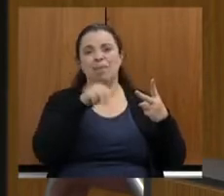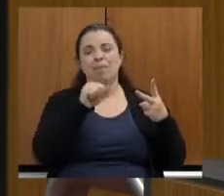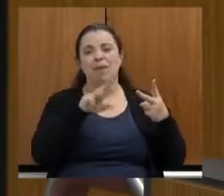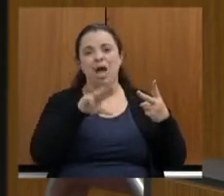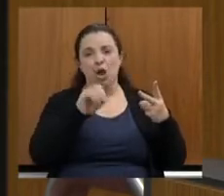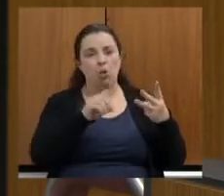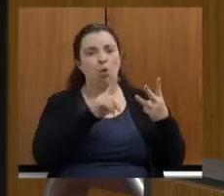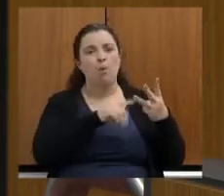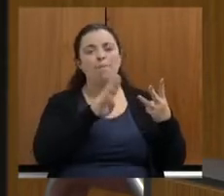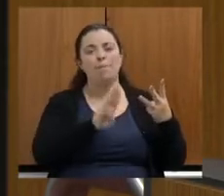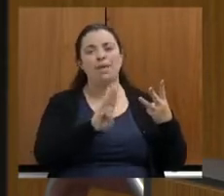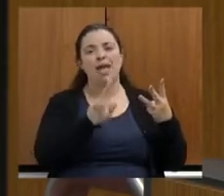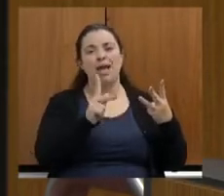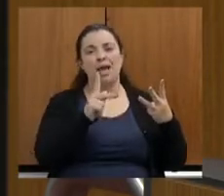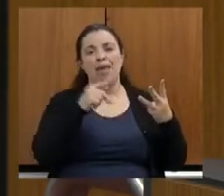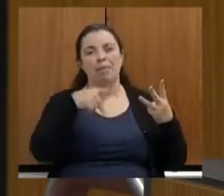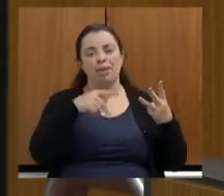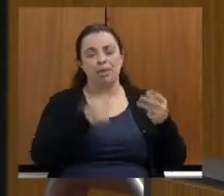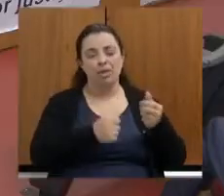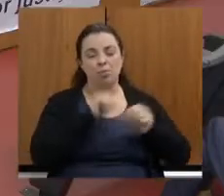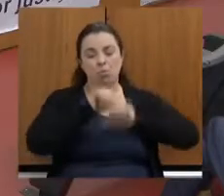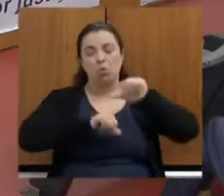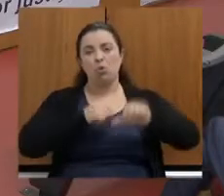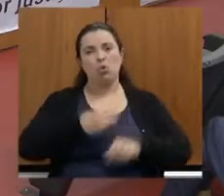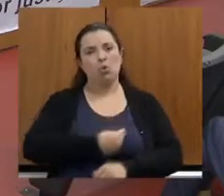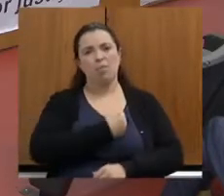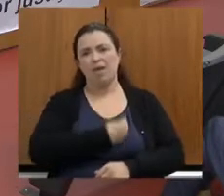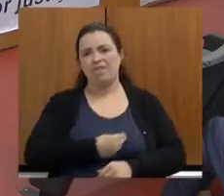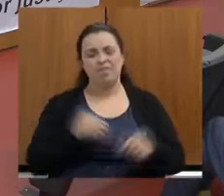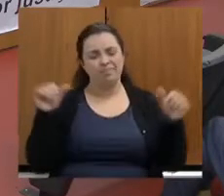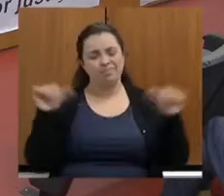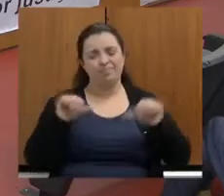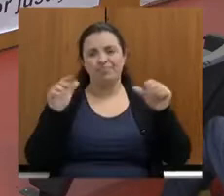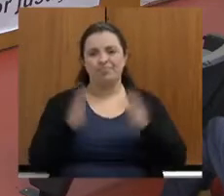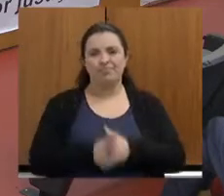infelizmente finalizo um